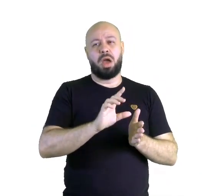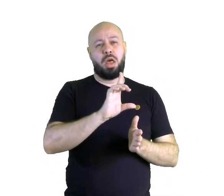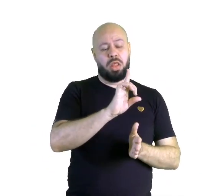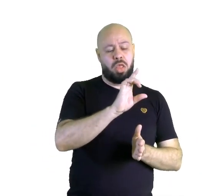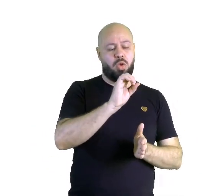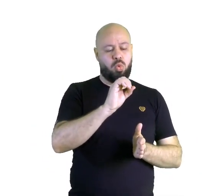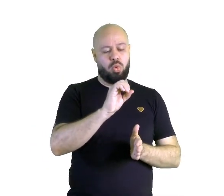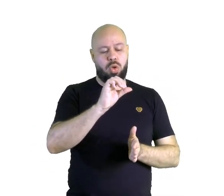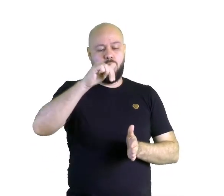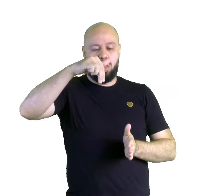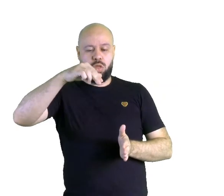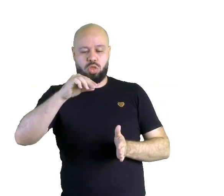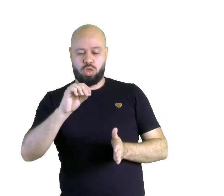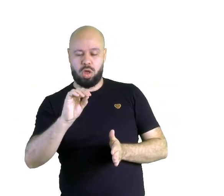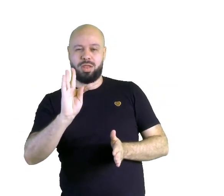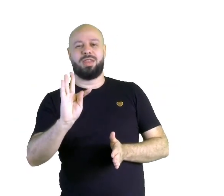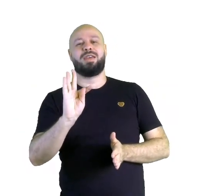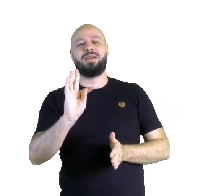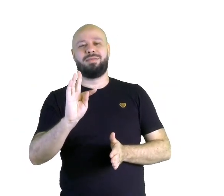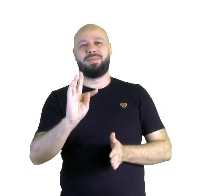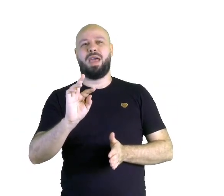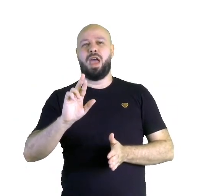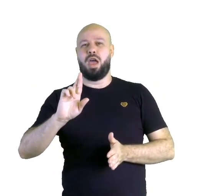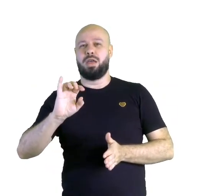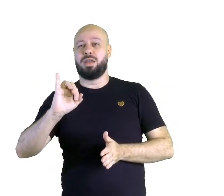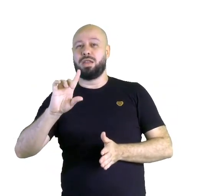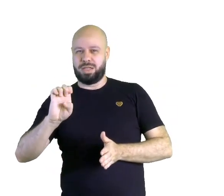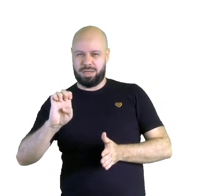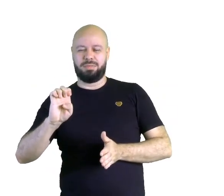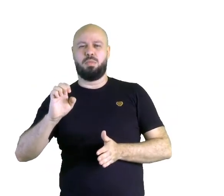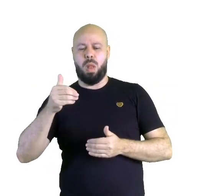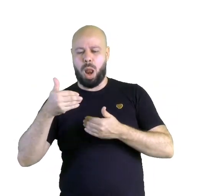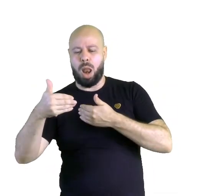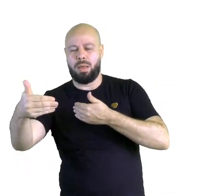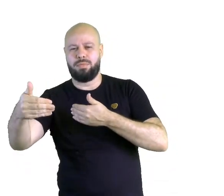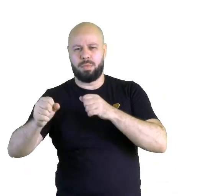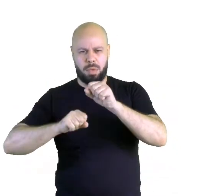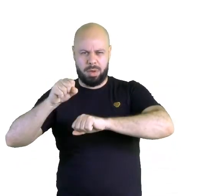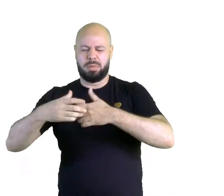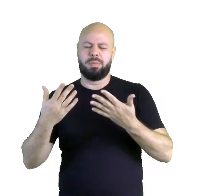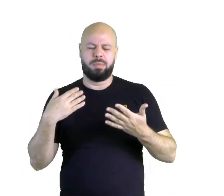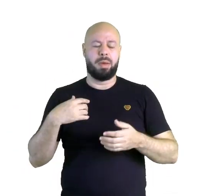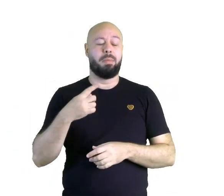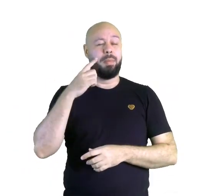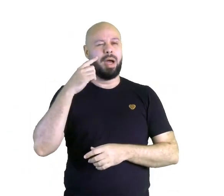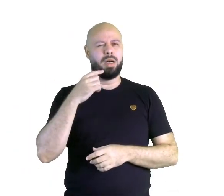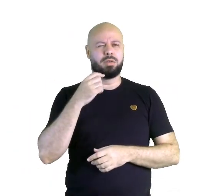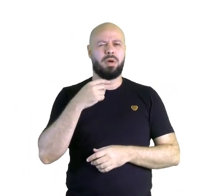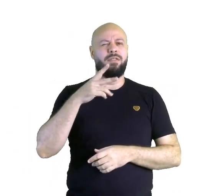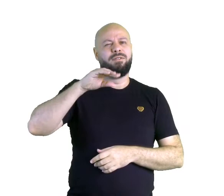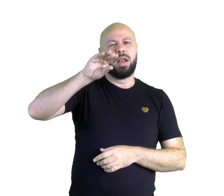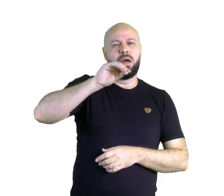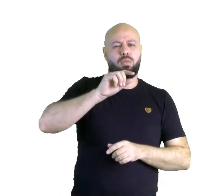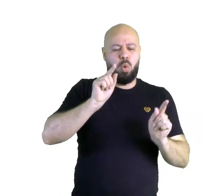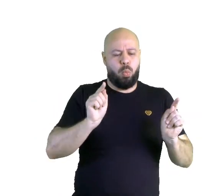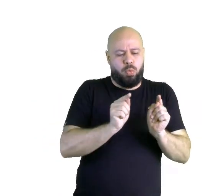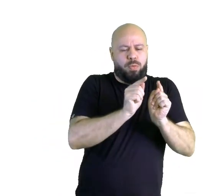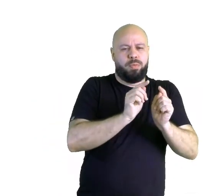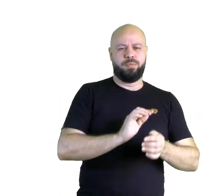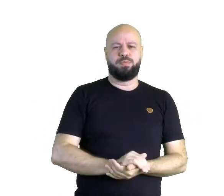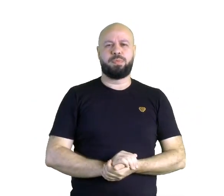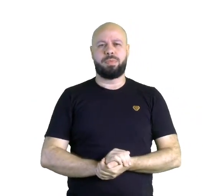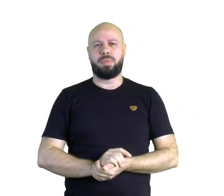do not ride a bicycle, mas na oralidade utilizamos a forma contraída. Já o